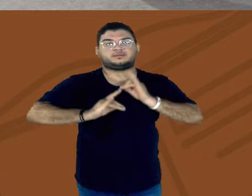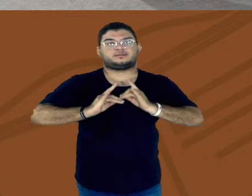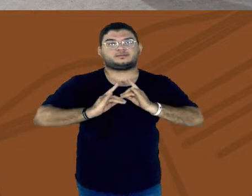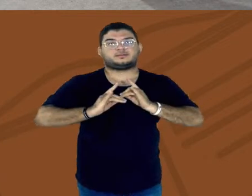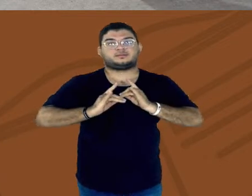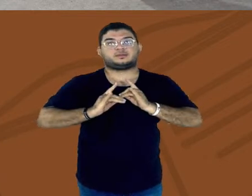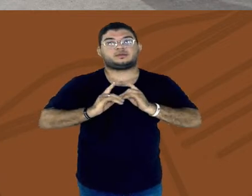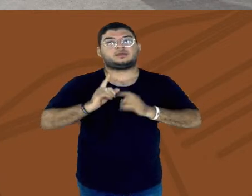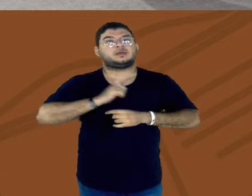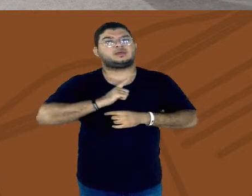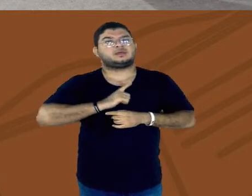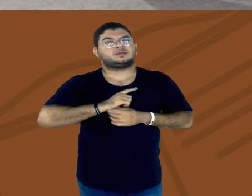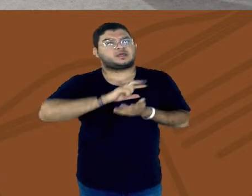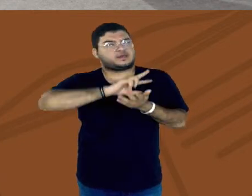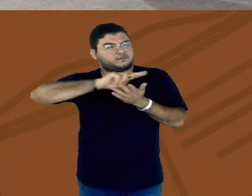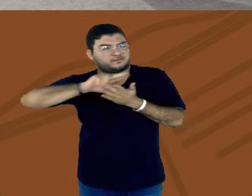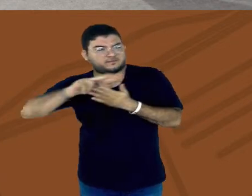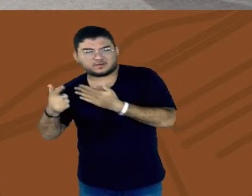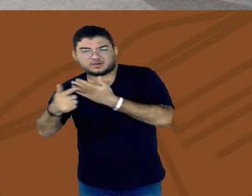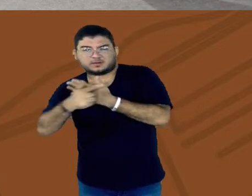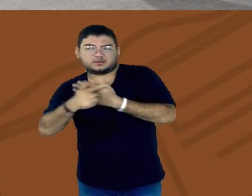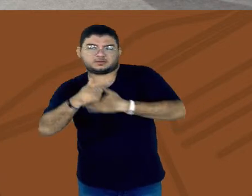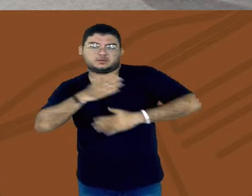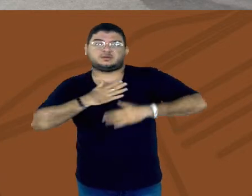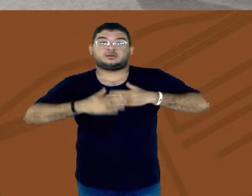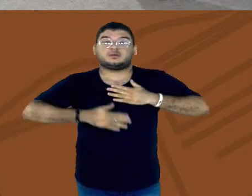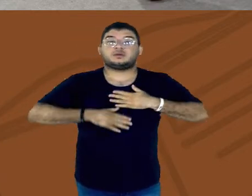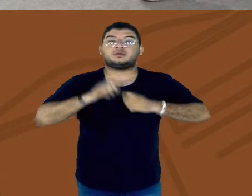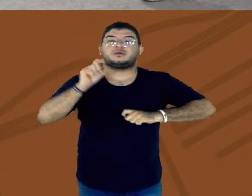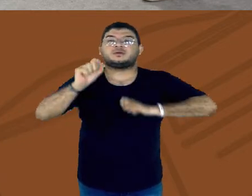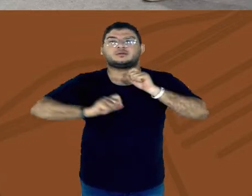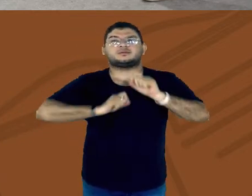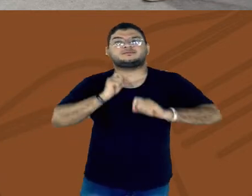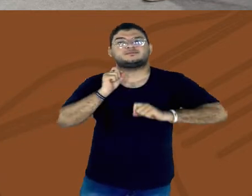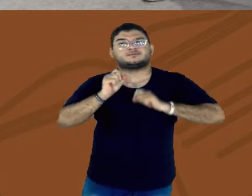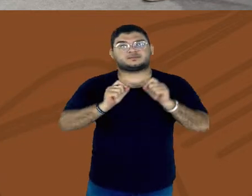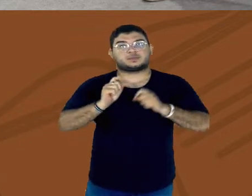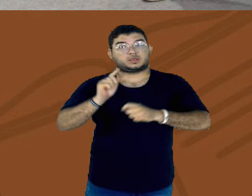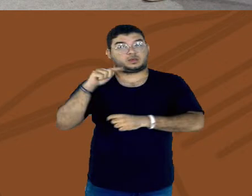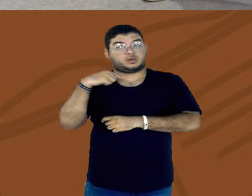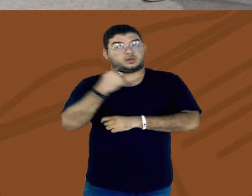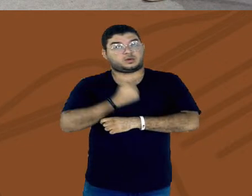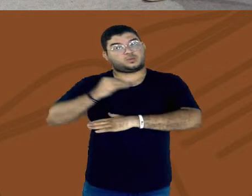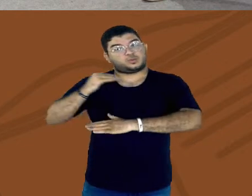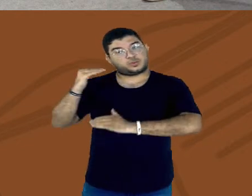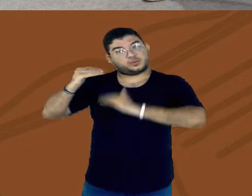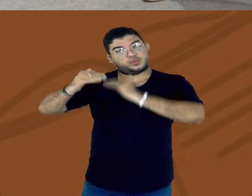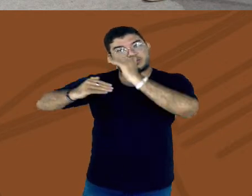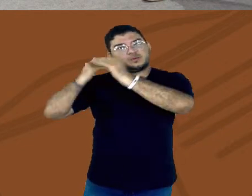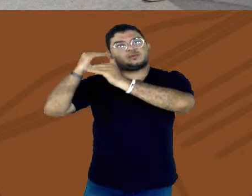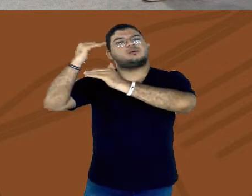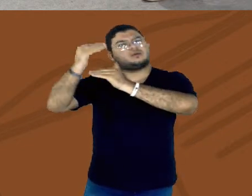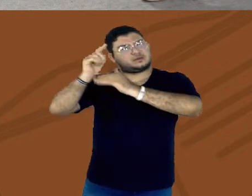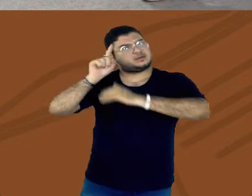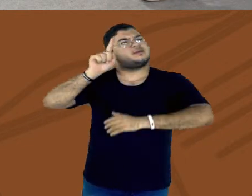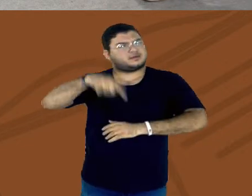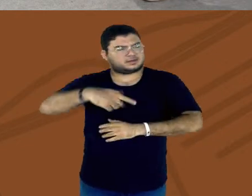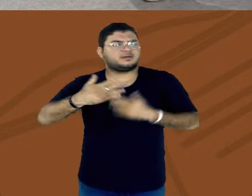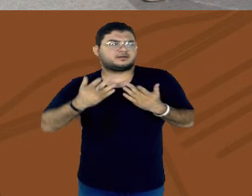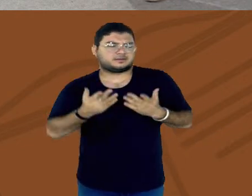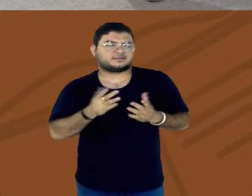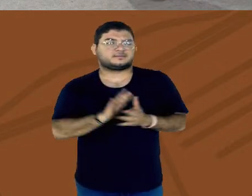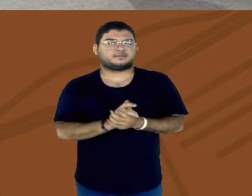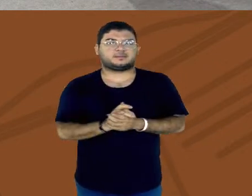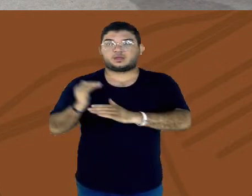eles desempenham várias funções em nosso corpo. Uma delas é o nosso crescimento. Isso.